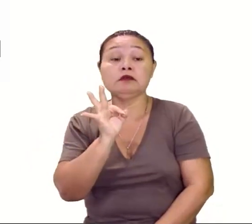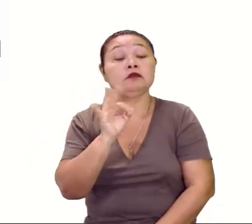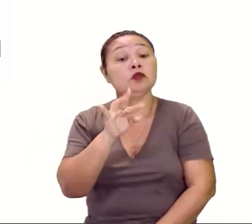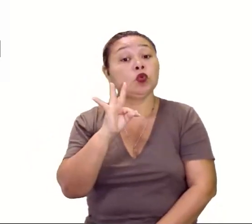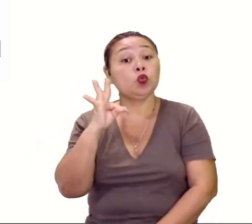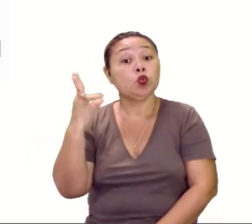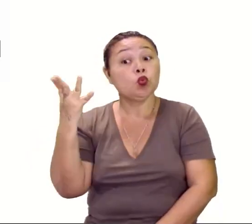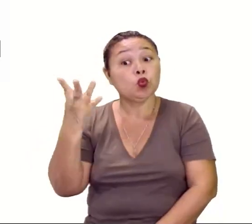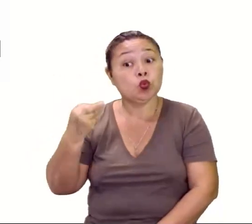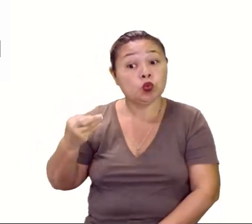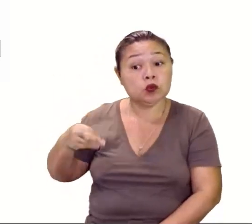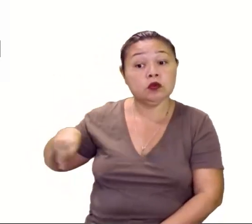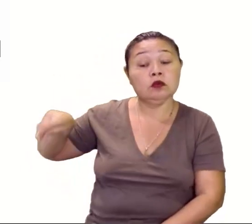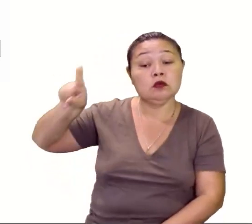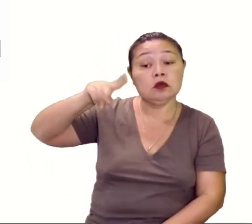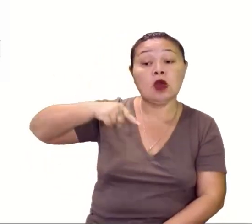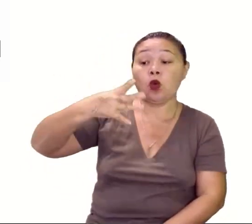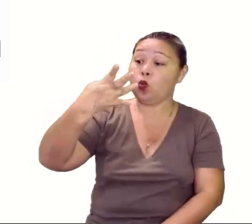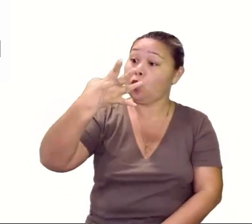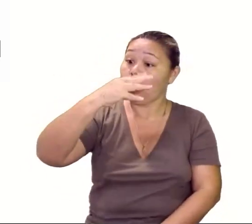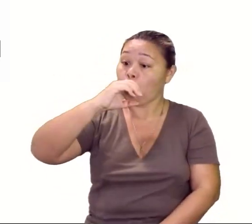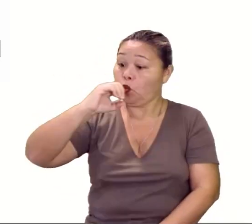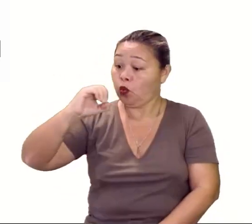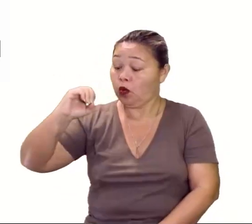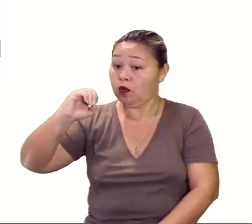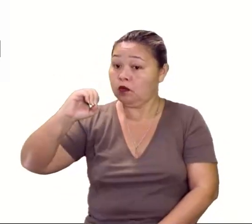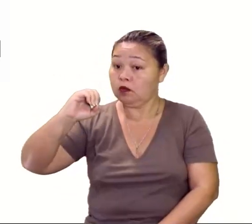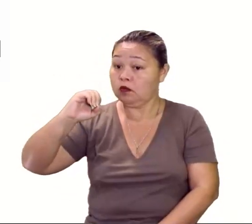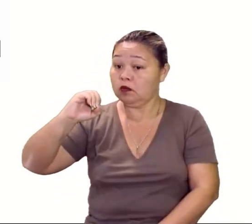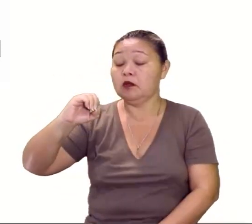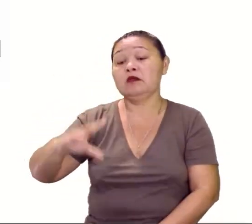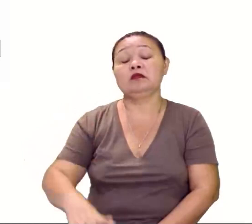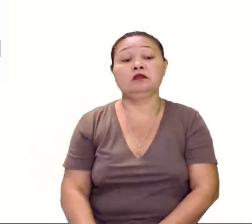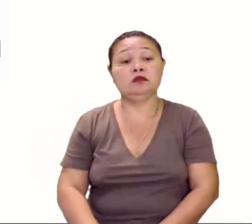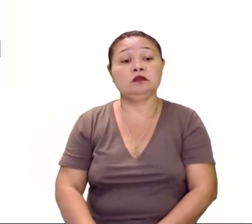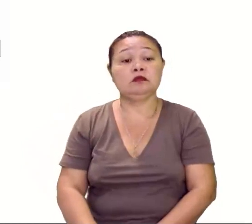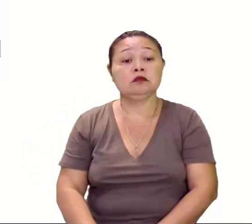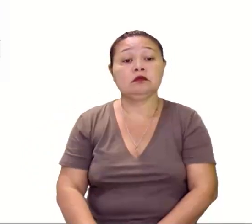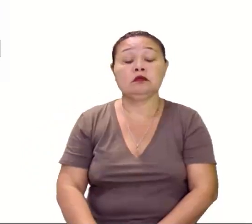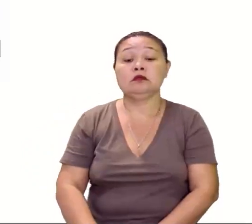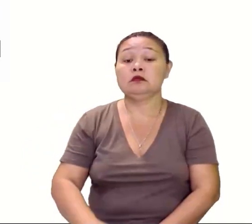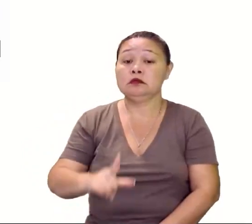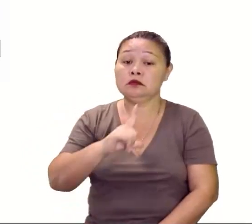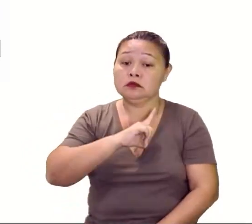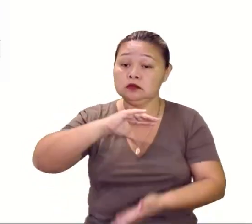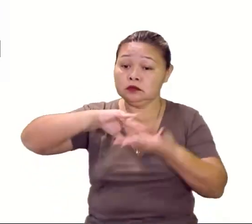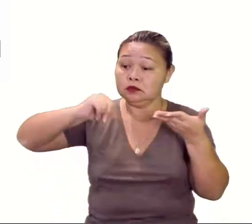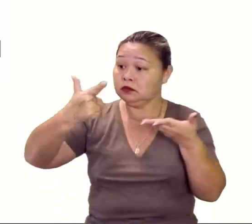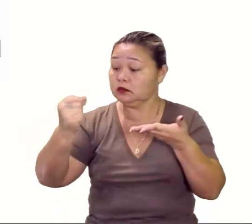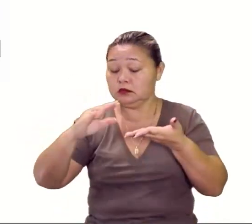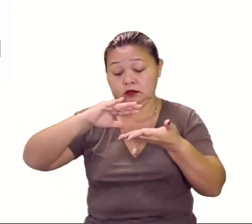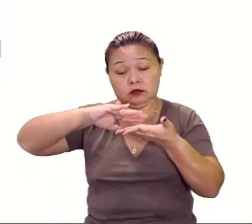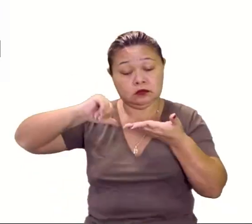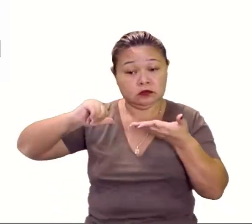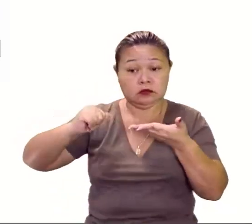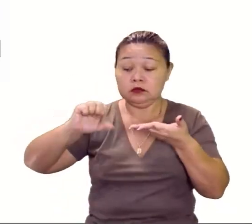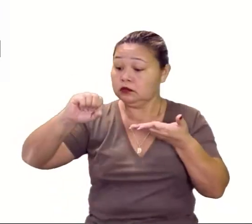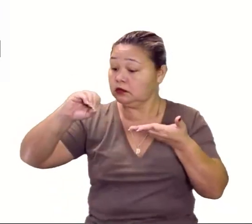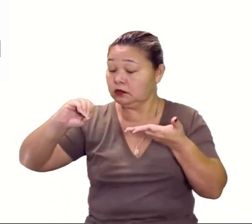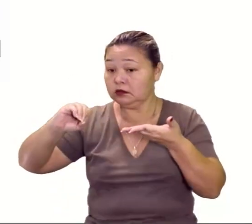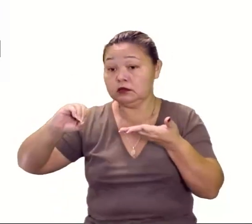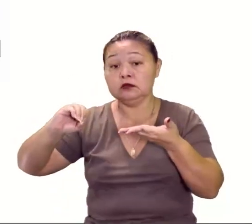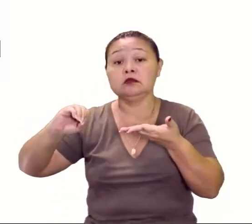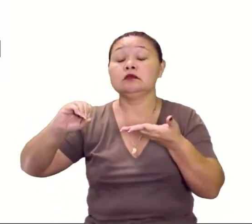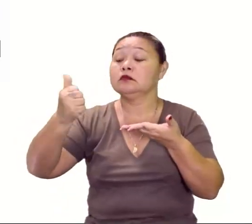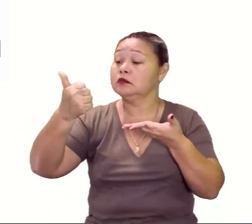café, tudo isso tem que dar? Tem que dar 400. Mas eu tenho que descontar o 20, eu tenho que descontar o